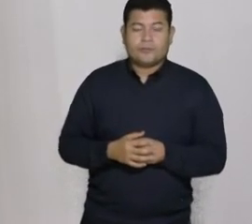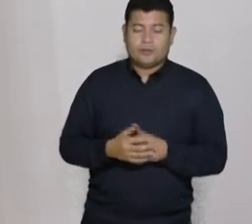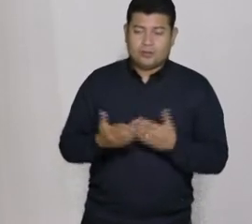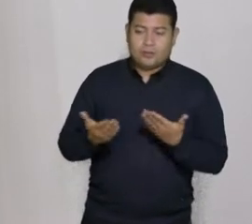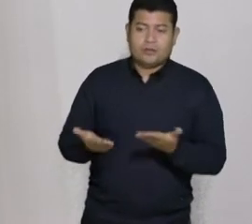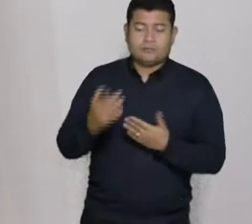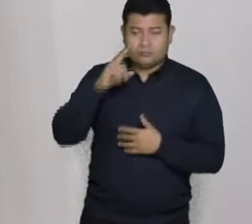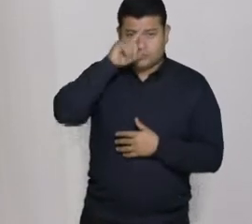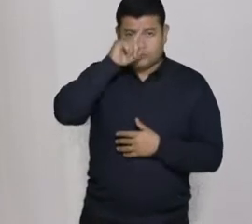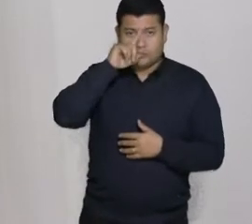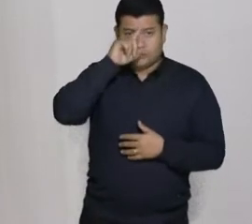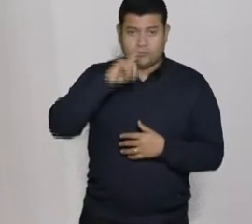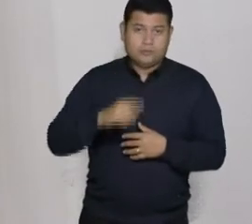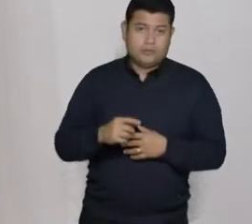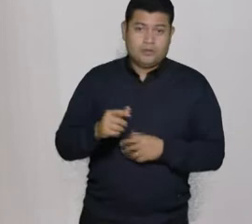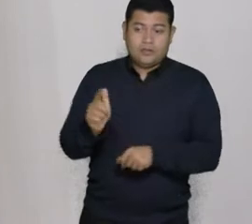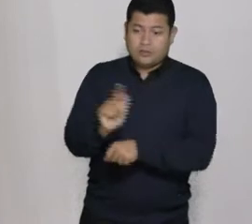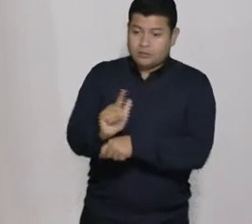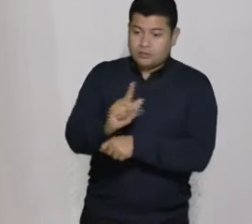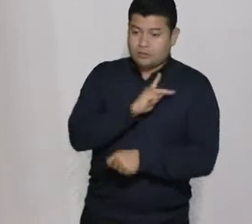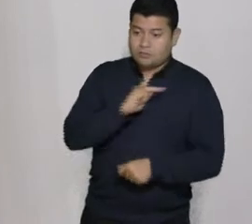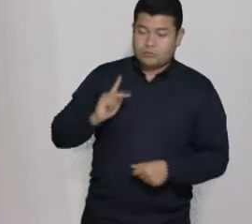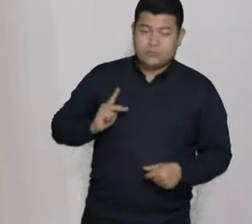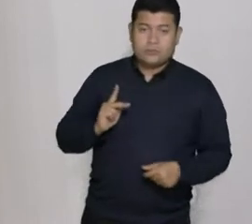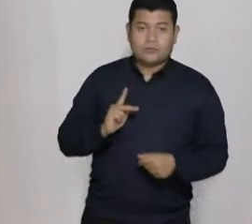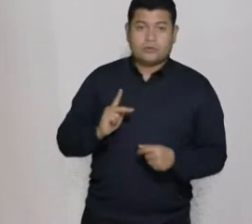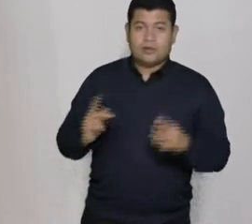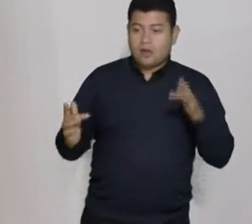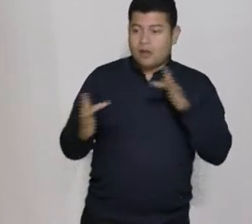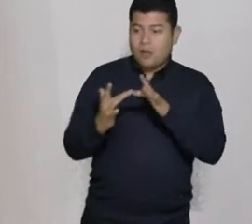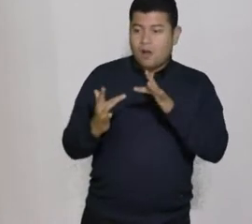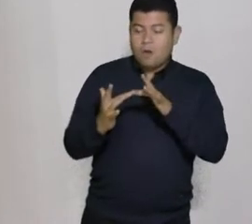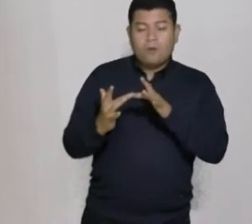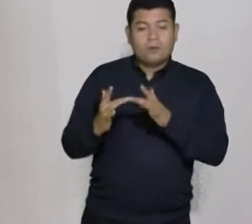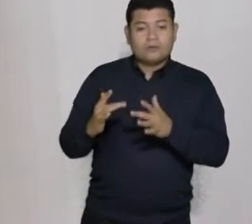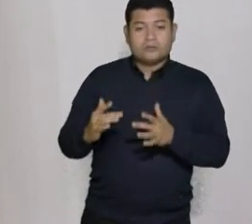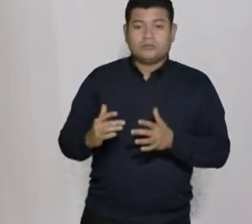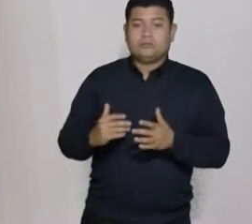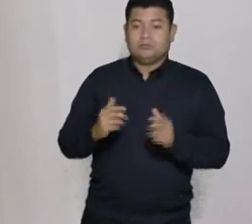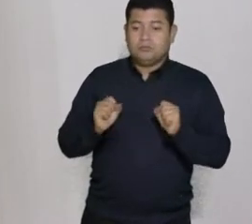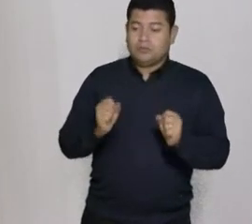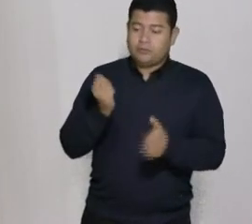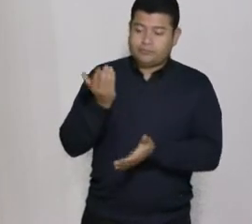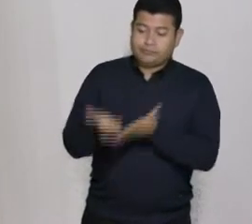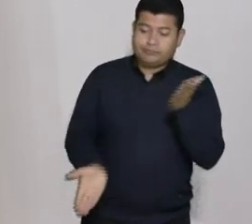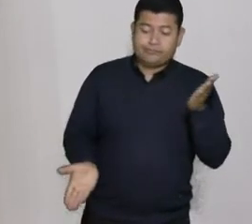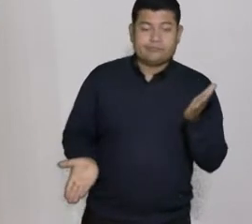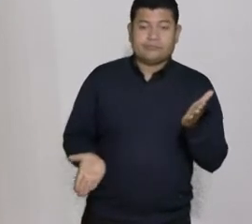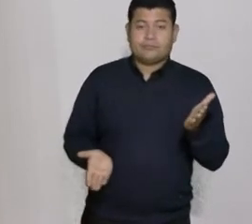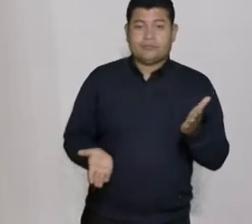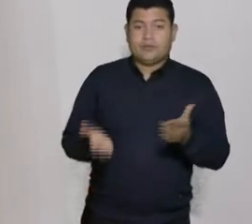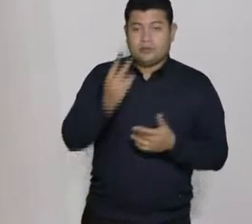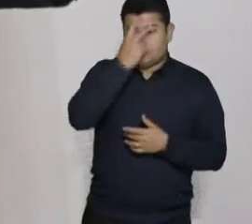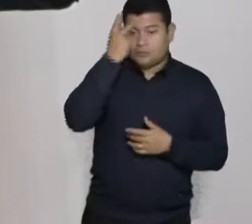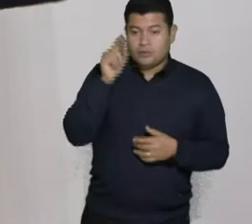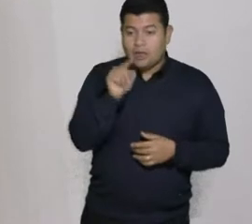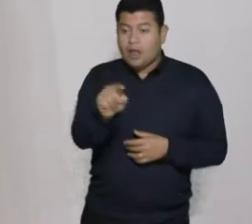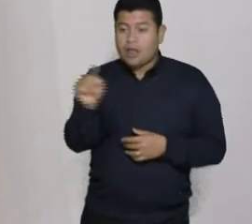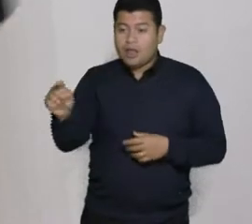é justamente é esse perder a conexão com a ponta perder a conexão com quem está lá